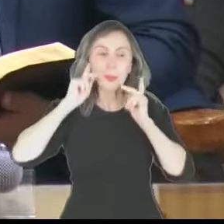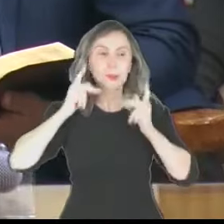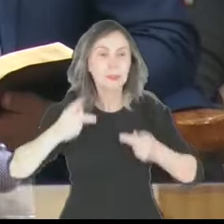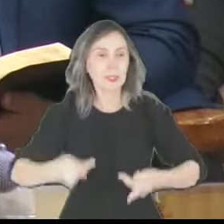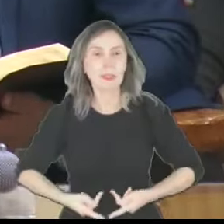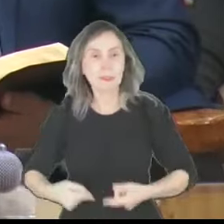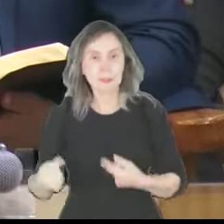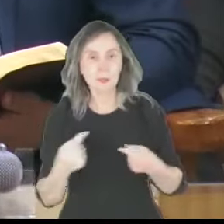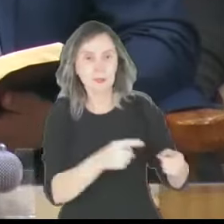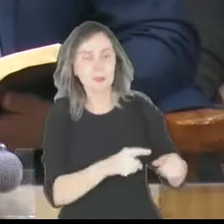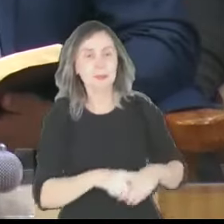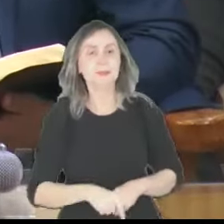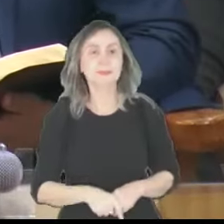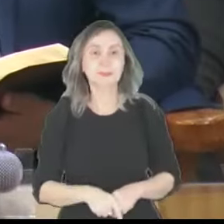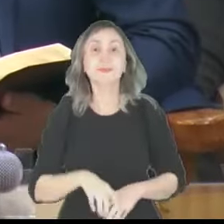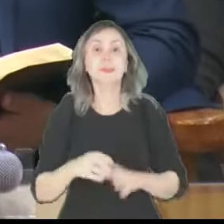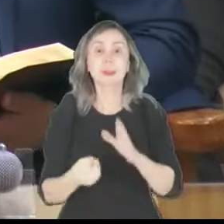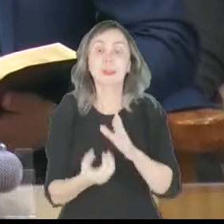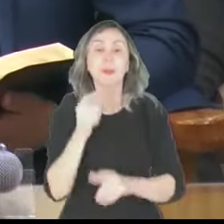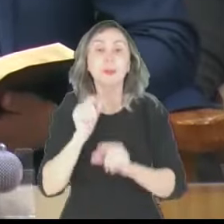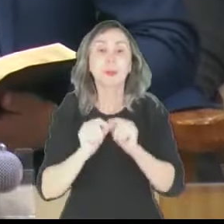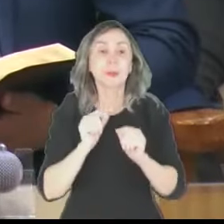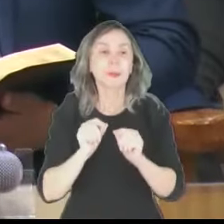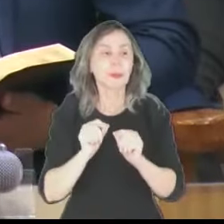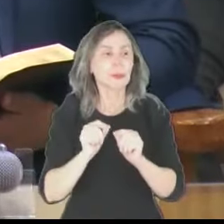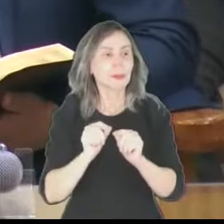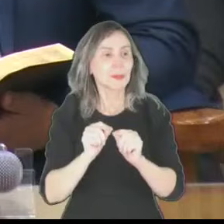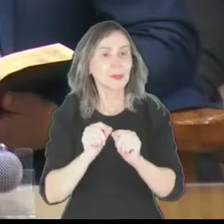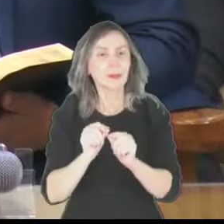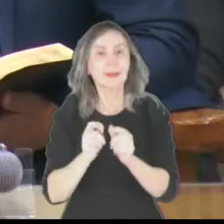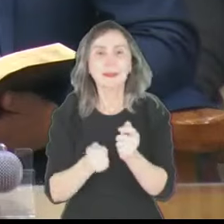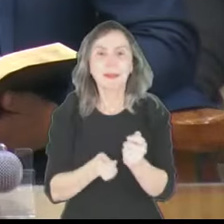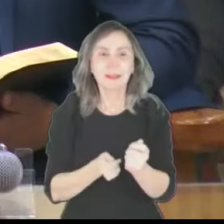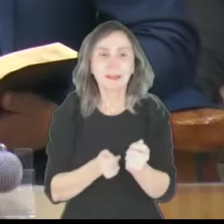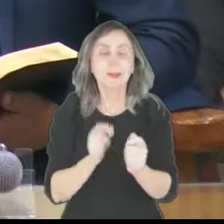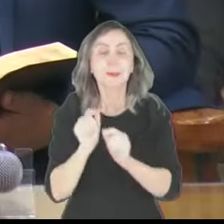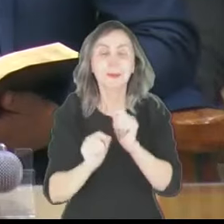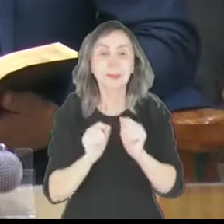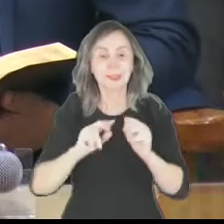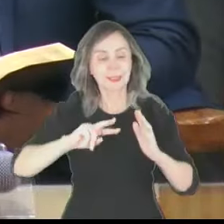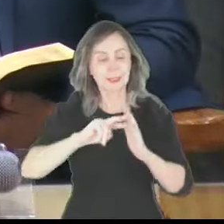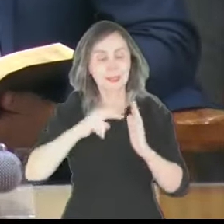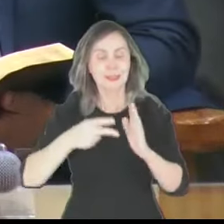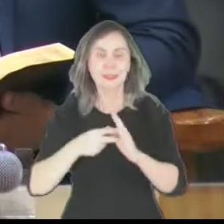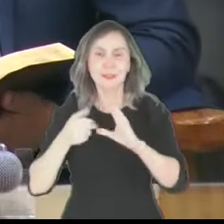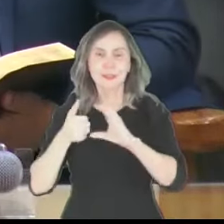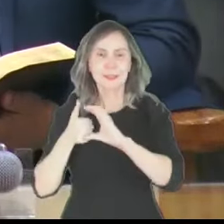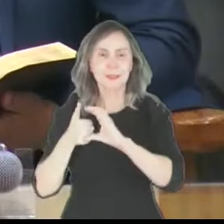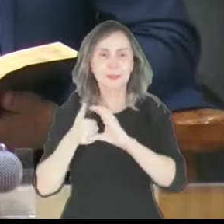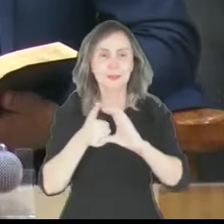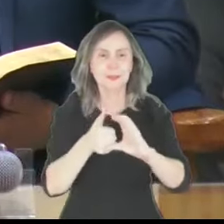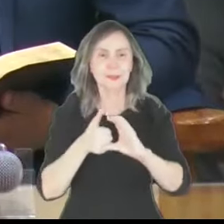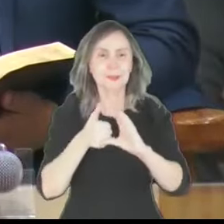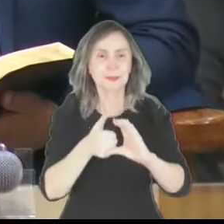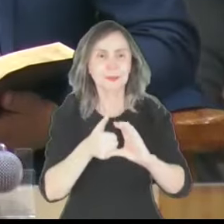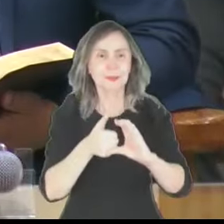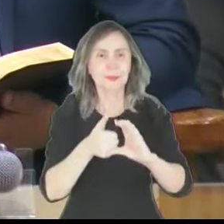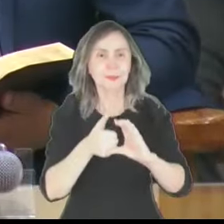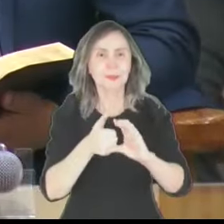surge logo a seguinte pergunta. O que é cristianismo? O que é